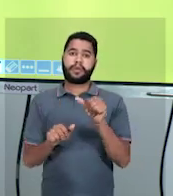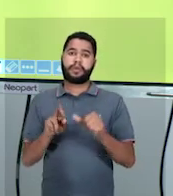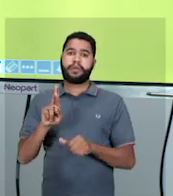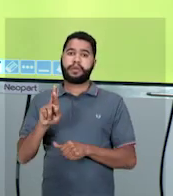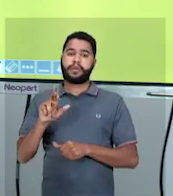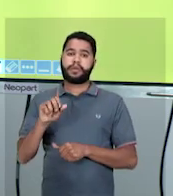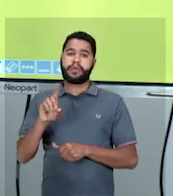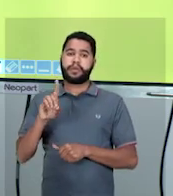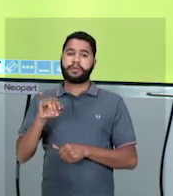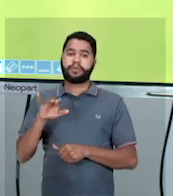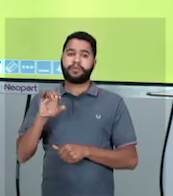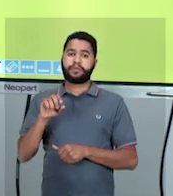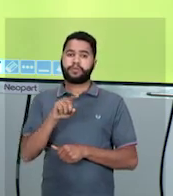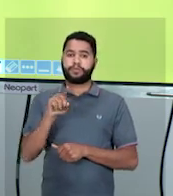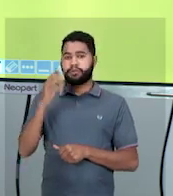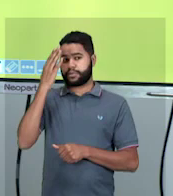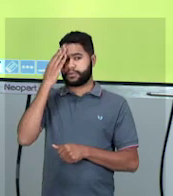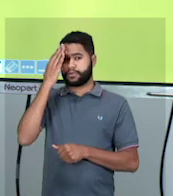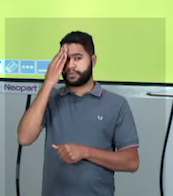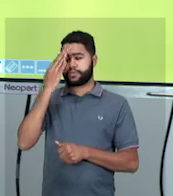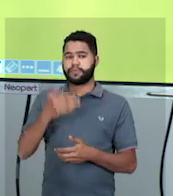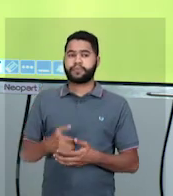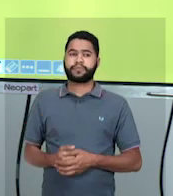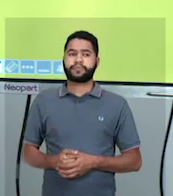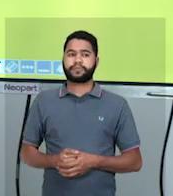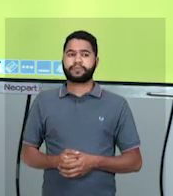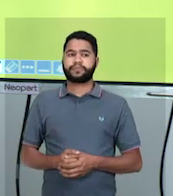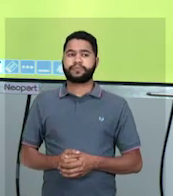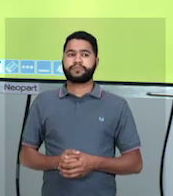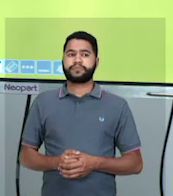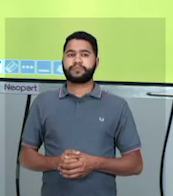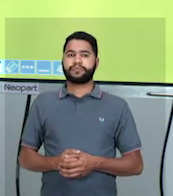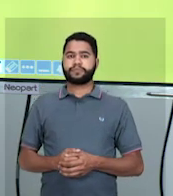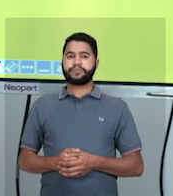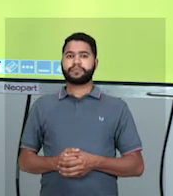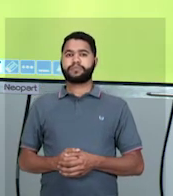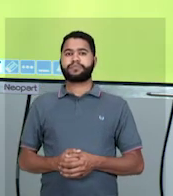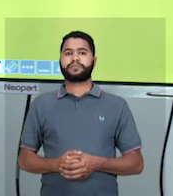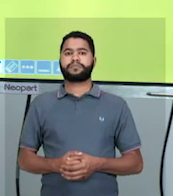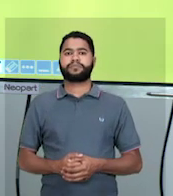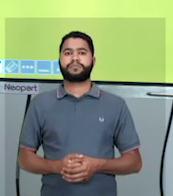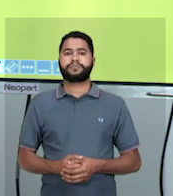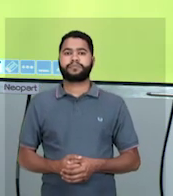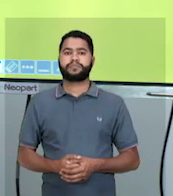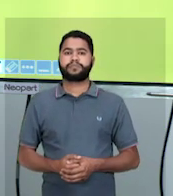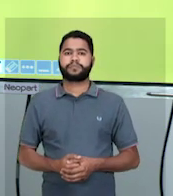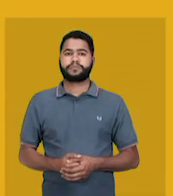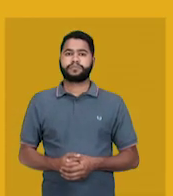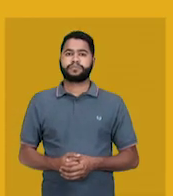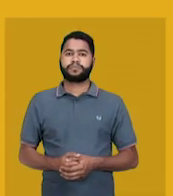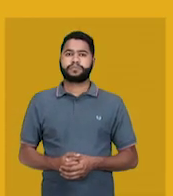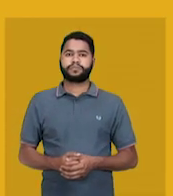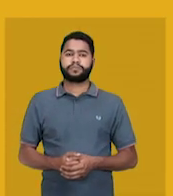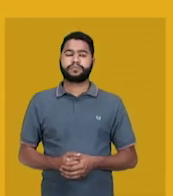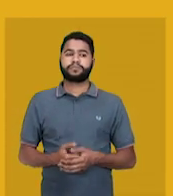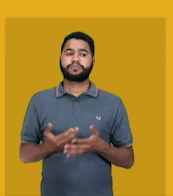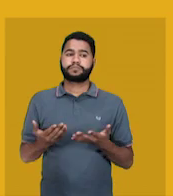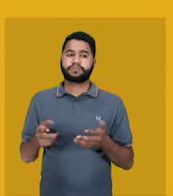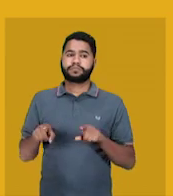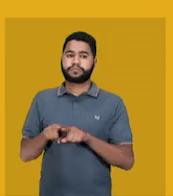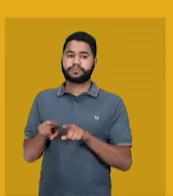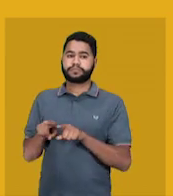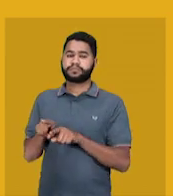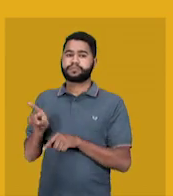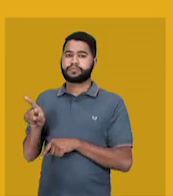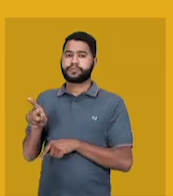ano só para você saber disso é a 840 C está para x assim